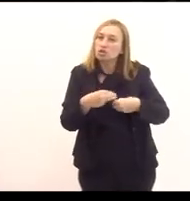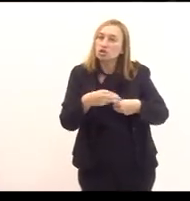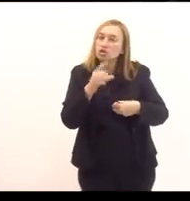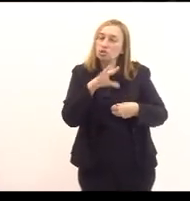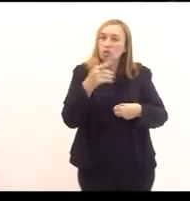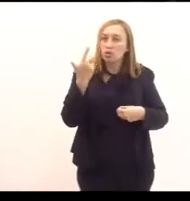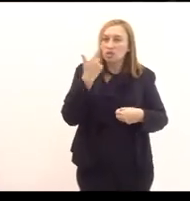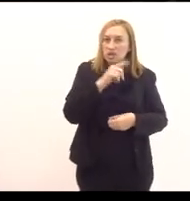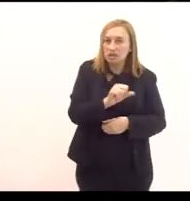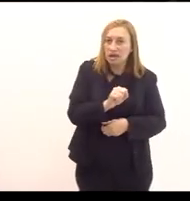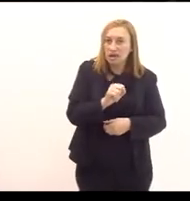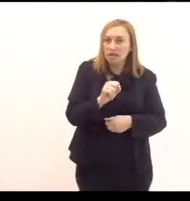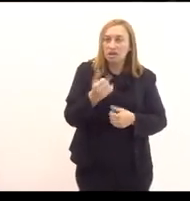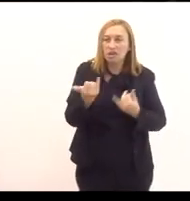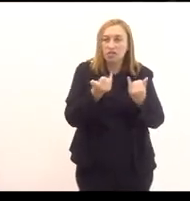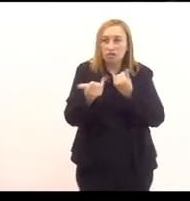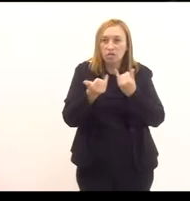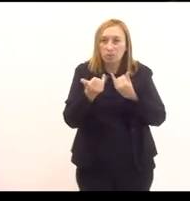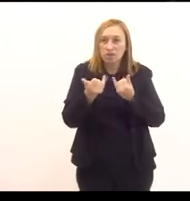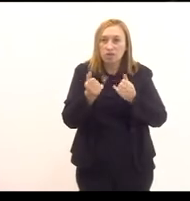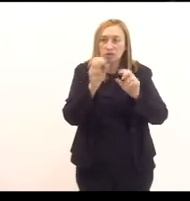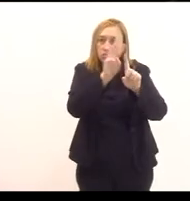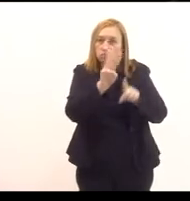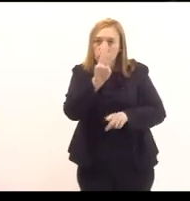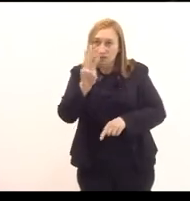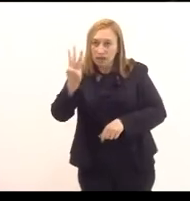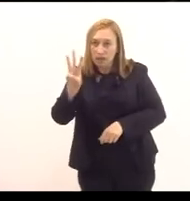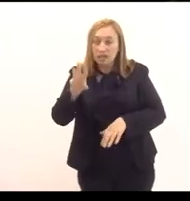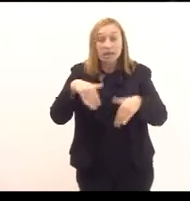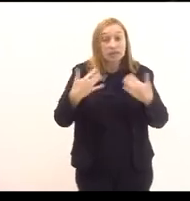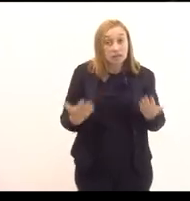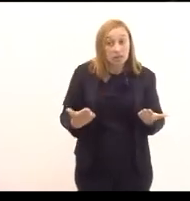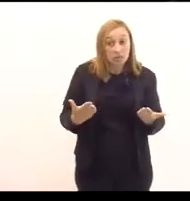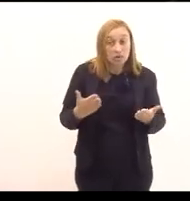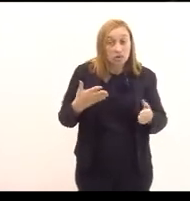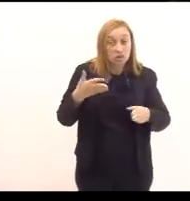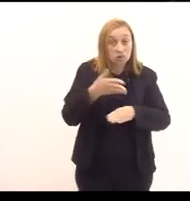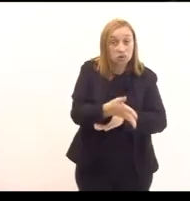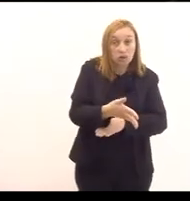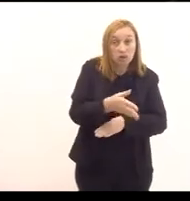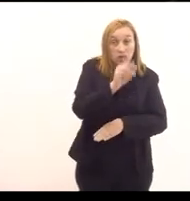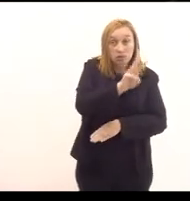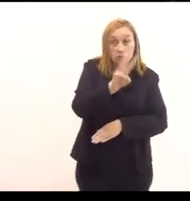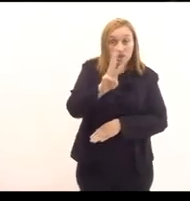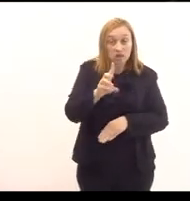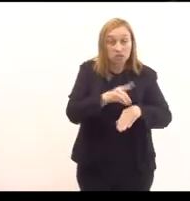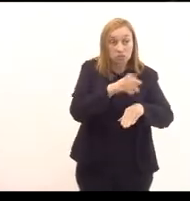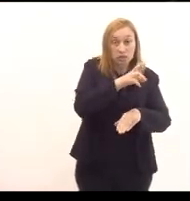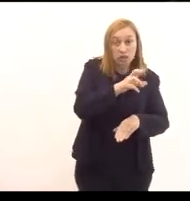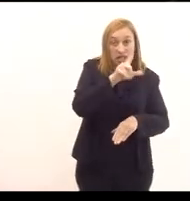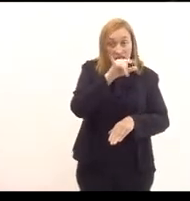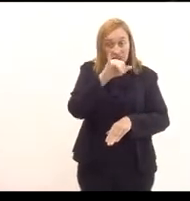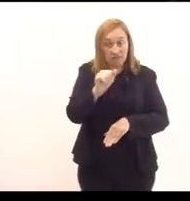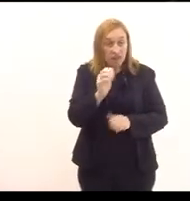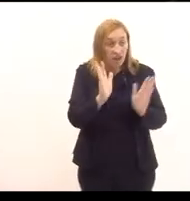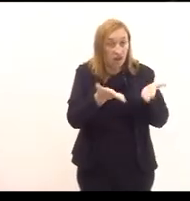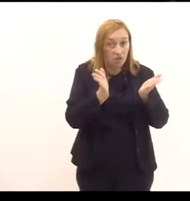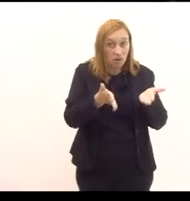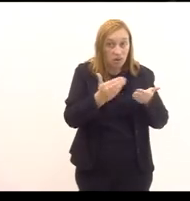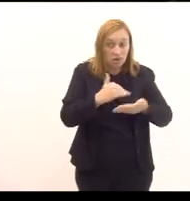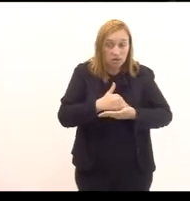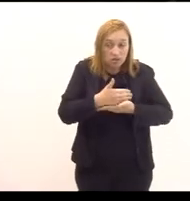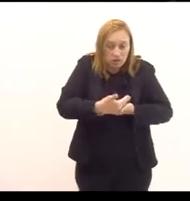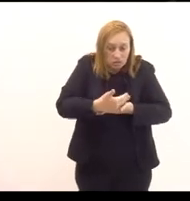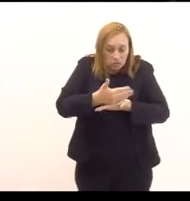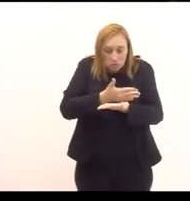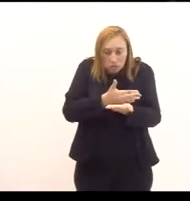gente só consegue as informações através do site então Oi gente entrou aqui a doutora Lívia agora aqui no